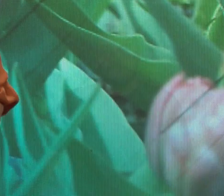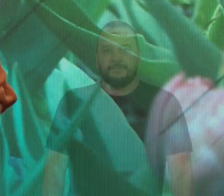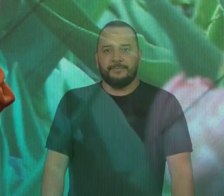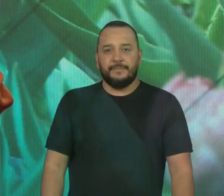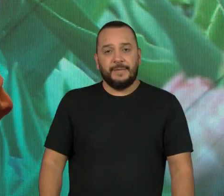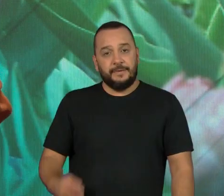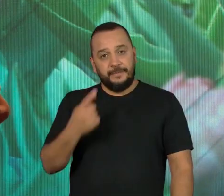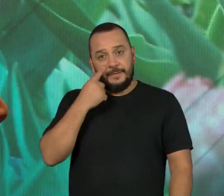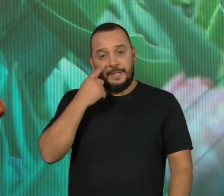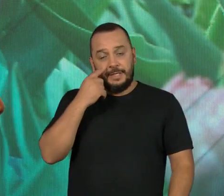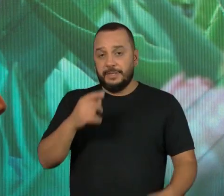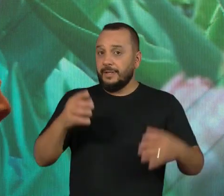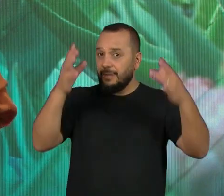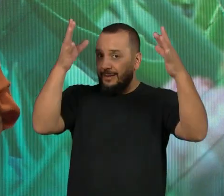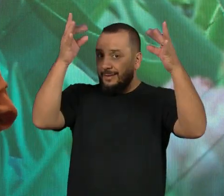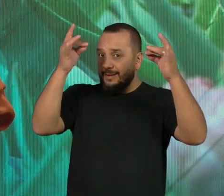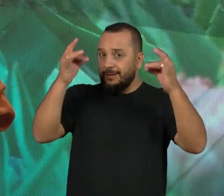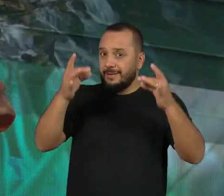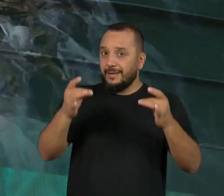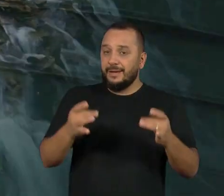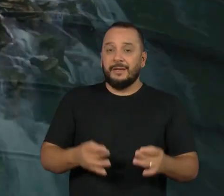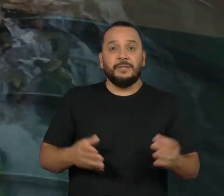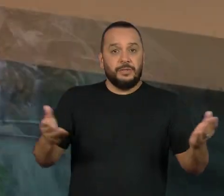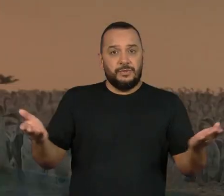Veja os detalhes do programa de hoje.